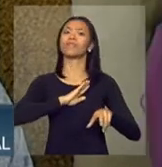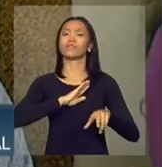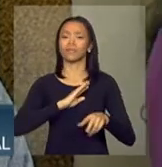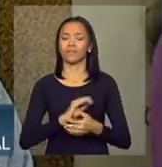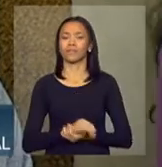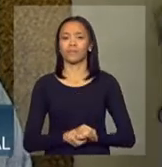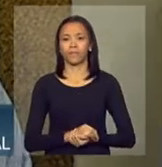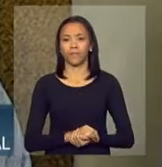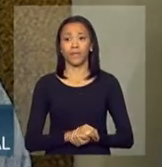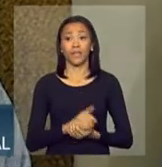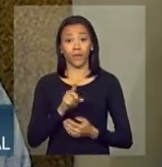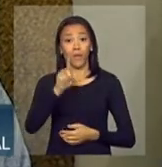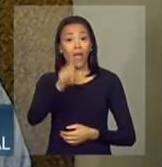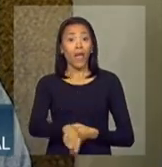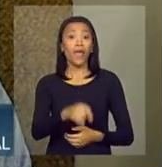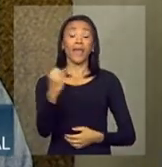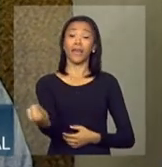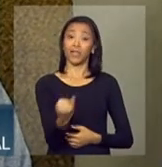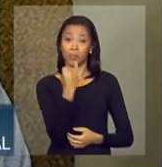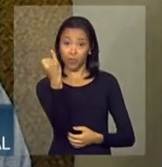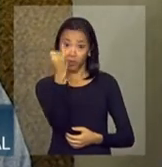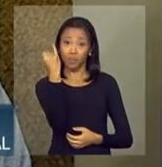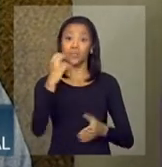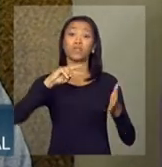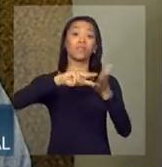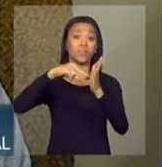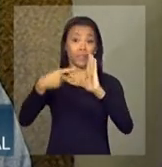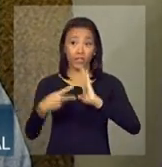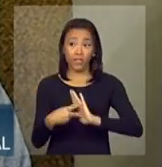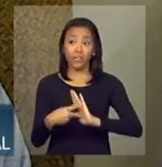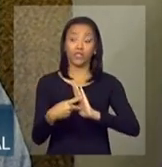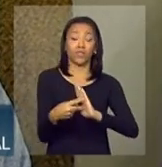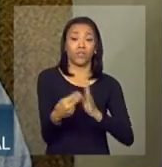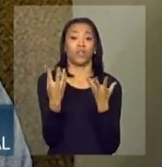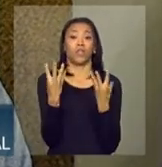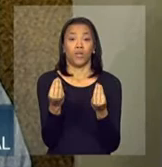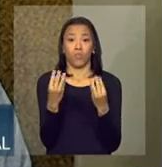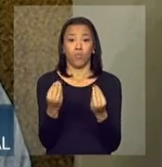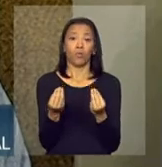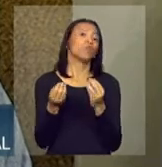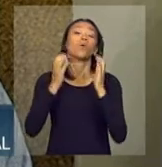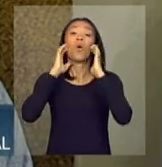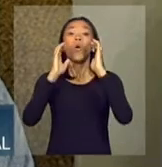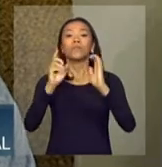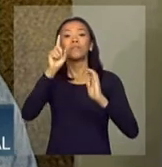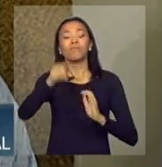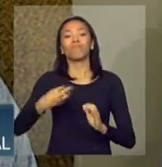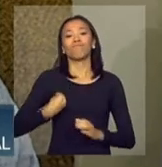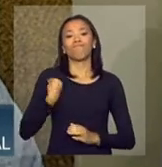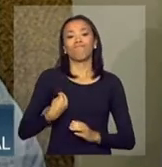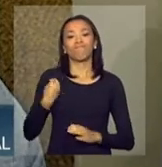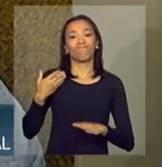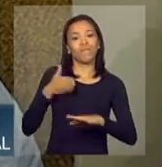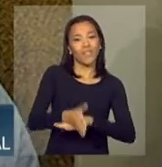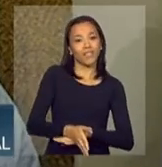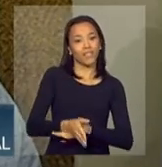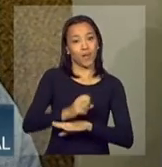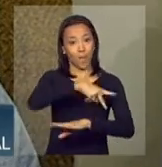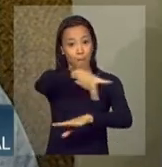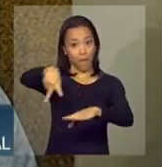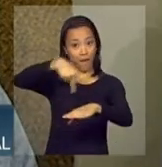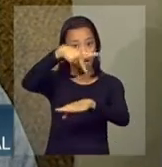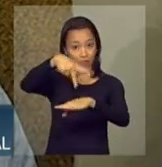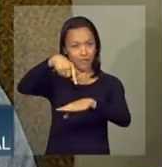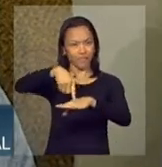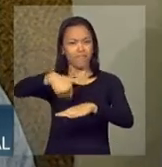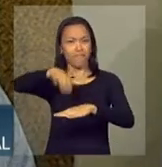sociobiodiversidade. E é muito significativo e muito honroso ser de um país em que nós temos